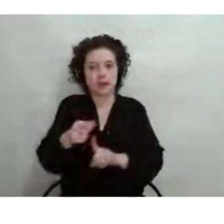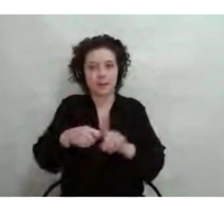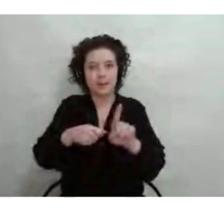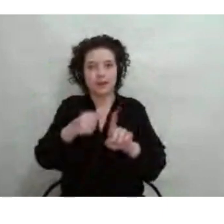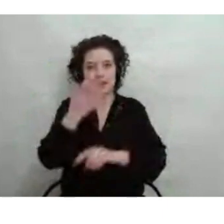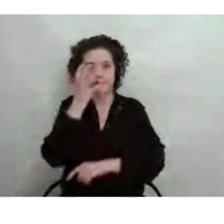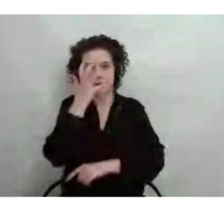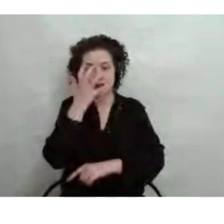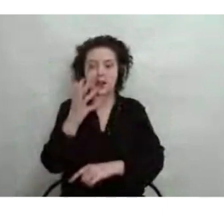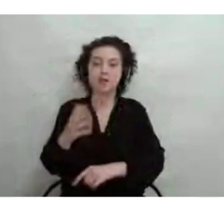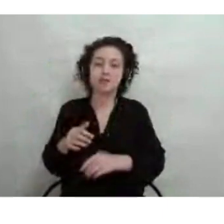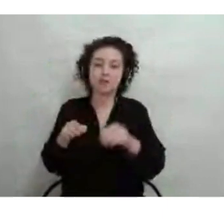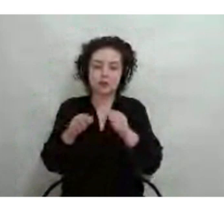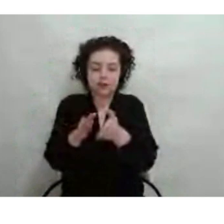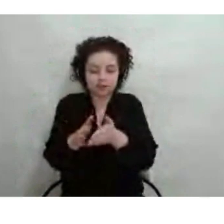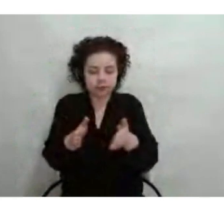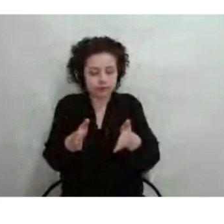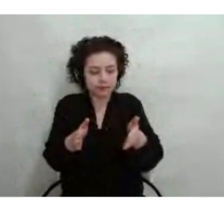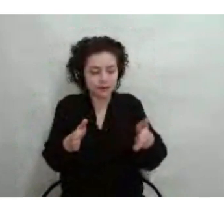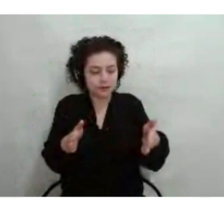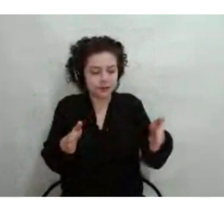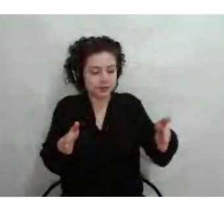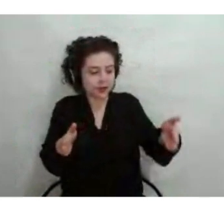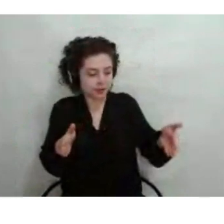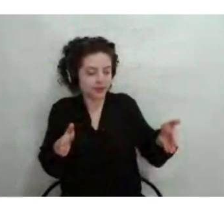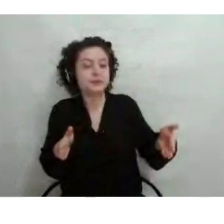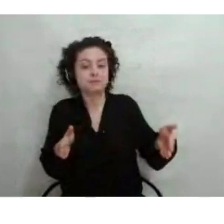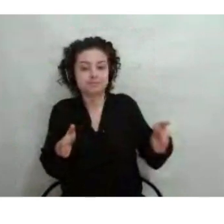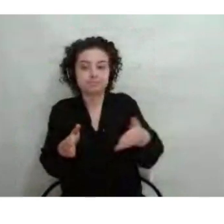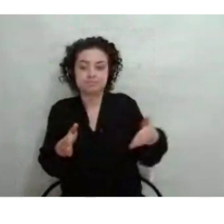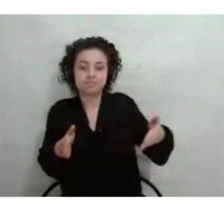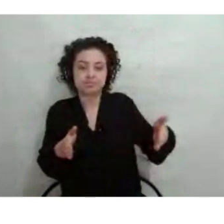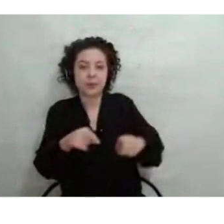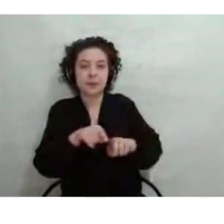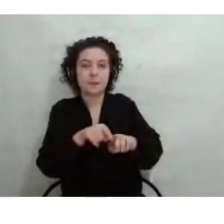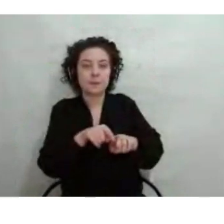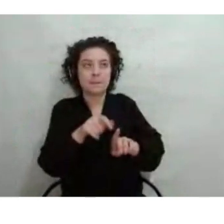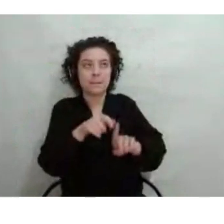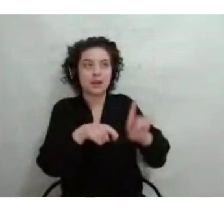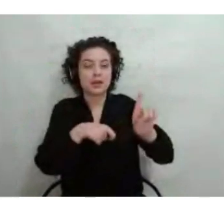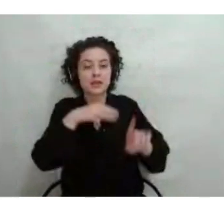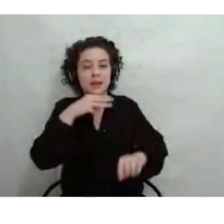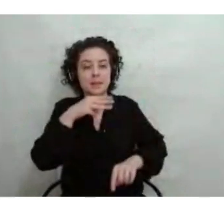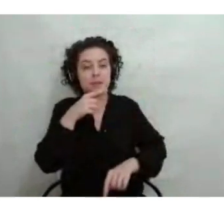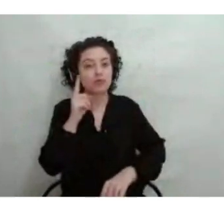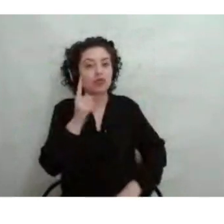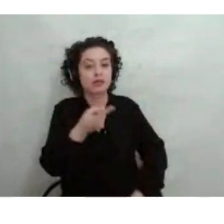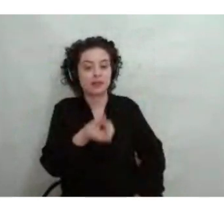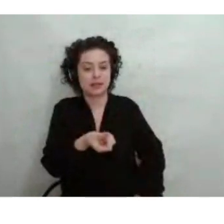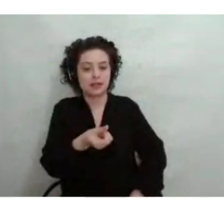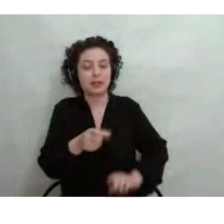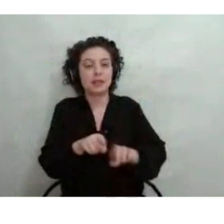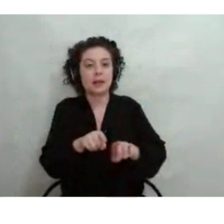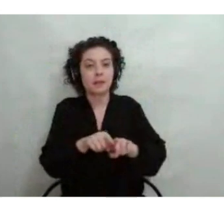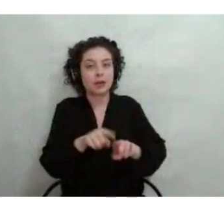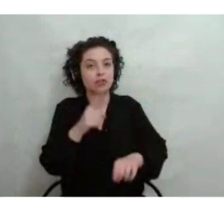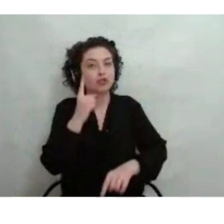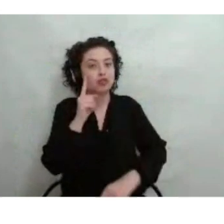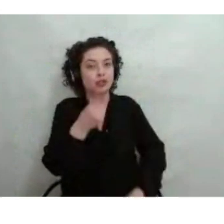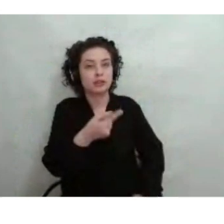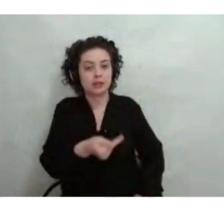do tempo foi indo, e em março, no dia 16 de março e no dia 17 de março,